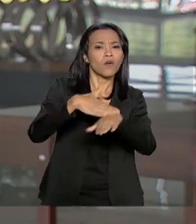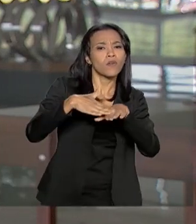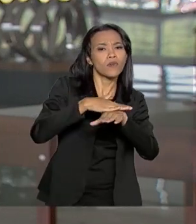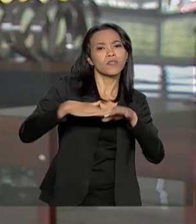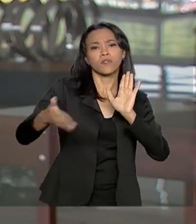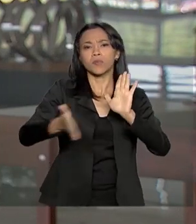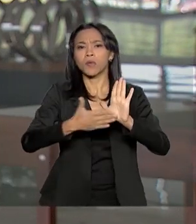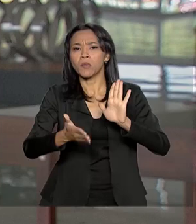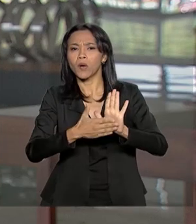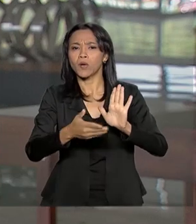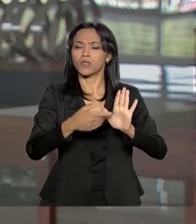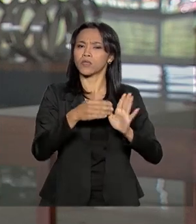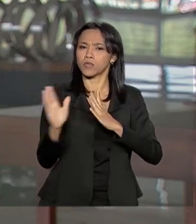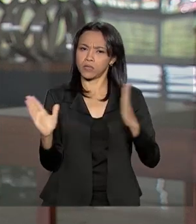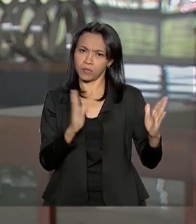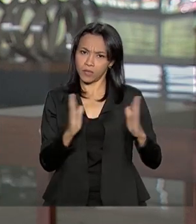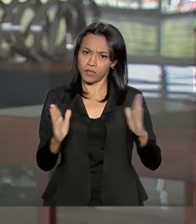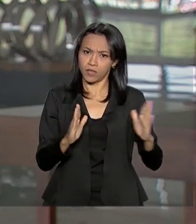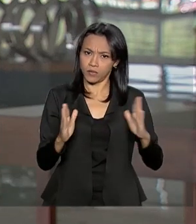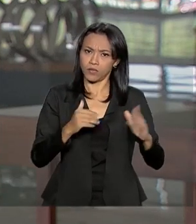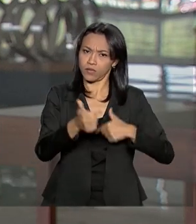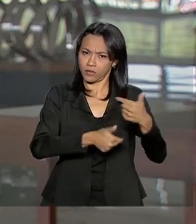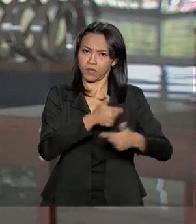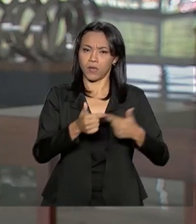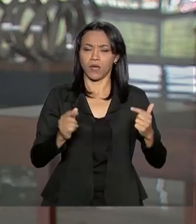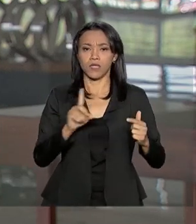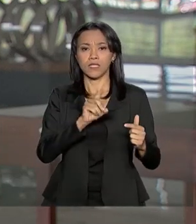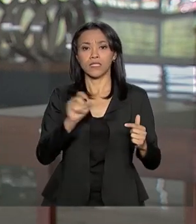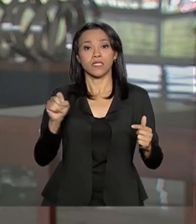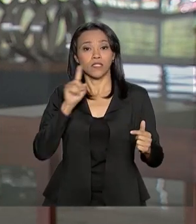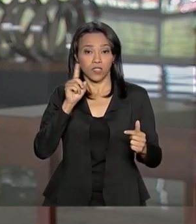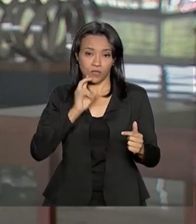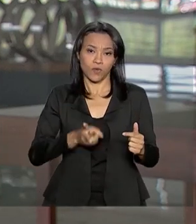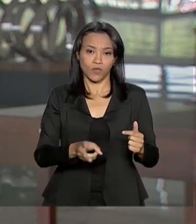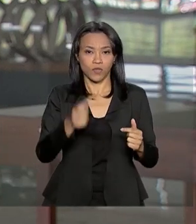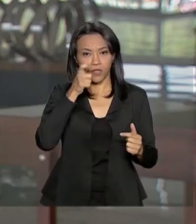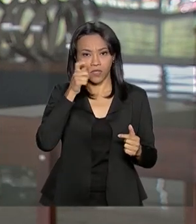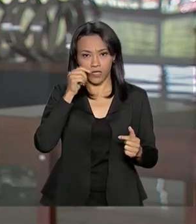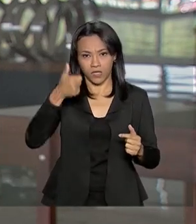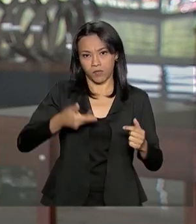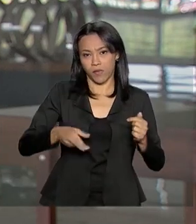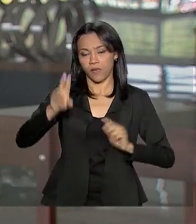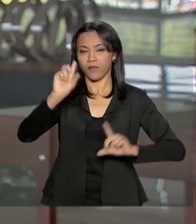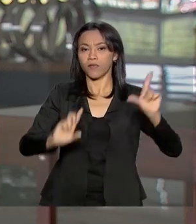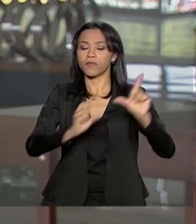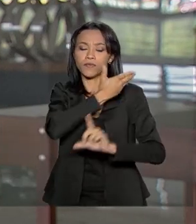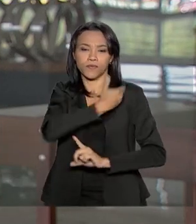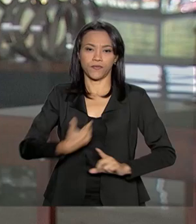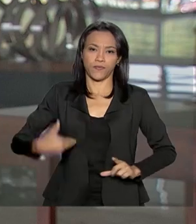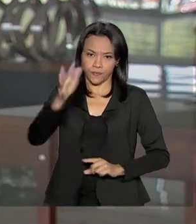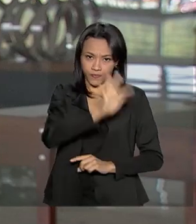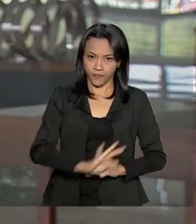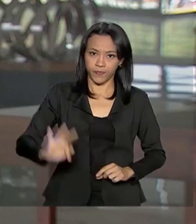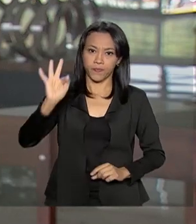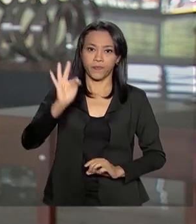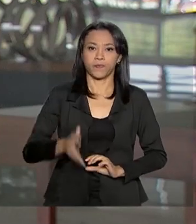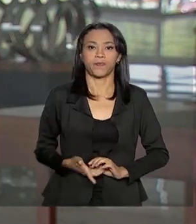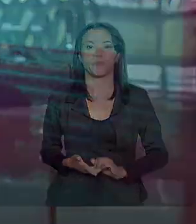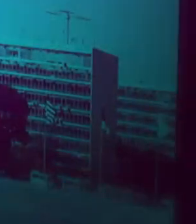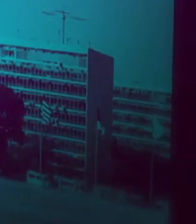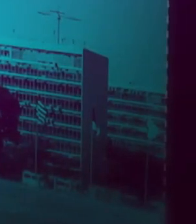dias de gestão o agente pode voltar a qualquer momento com outras informações fique com a gente na nbr a tv do governo federal